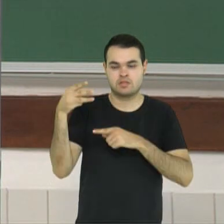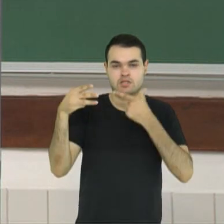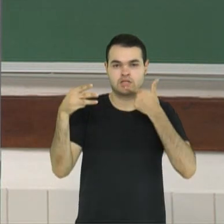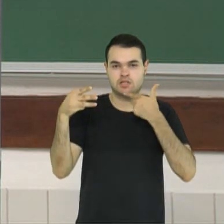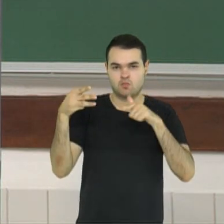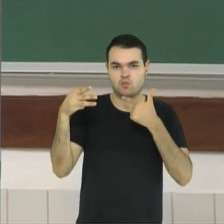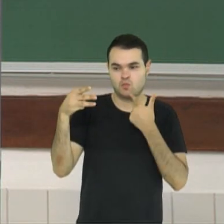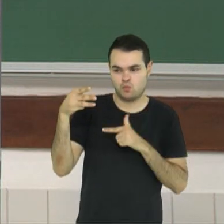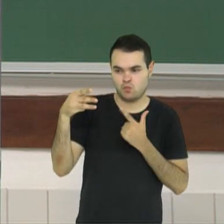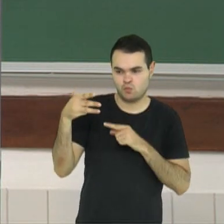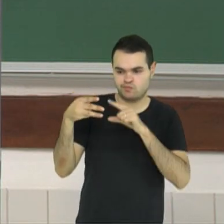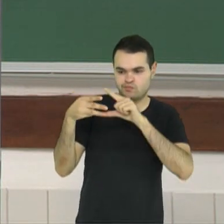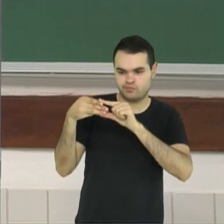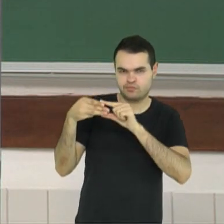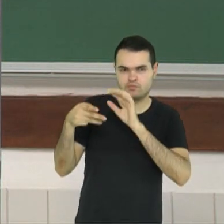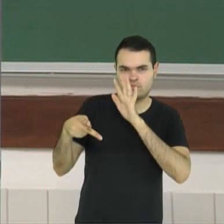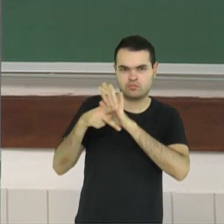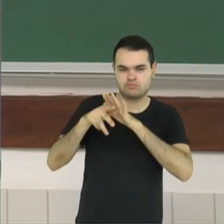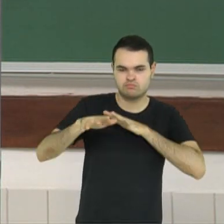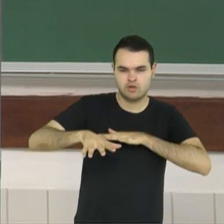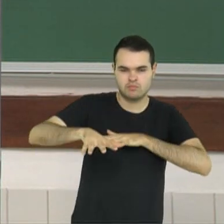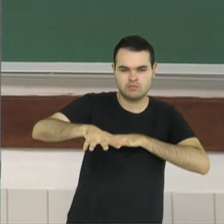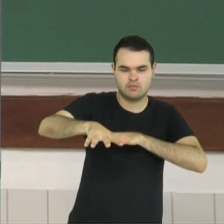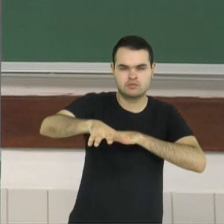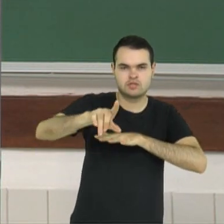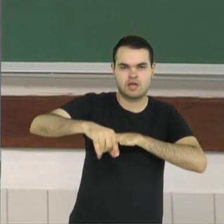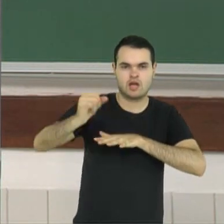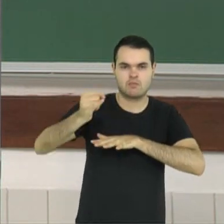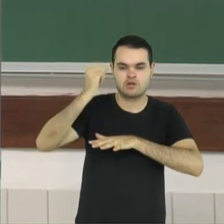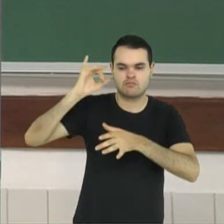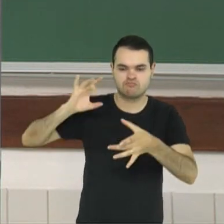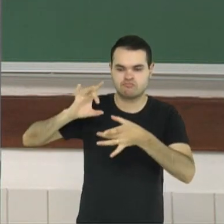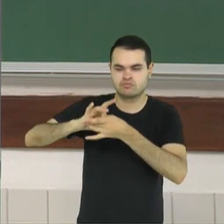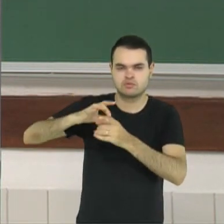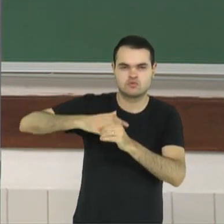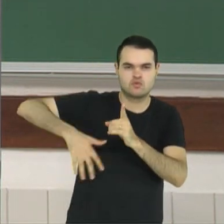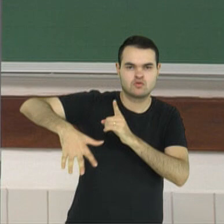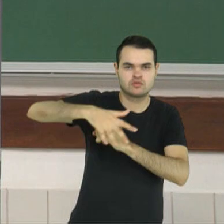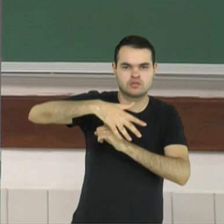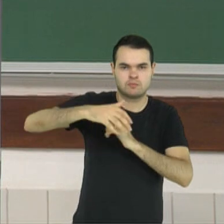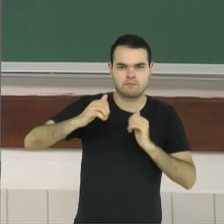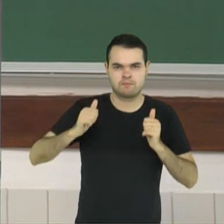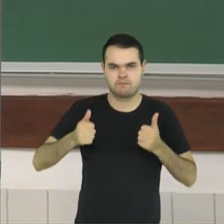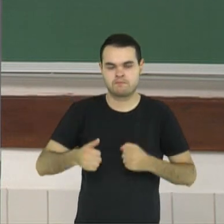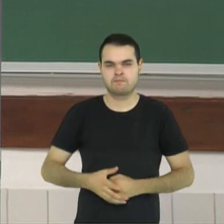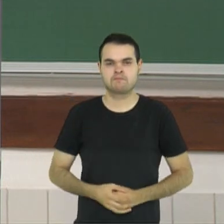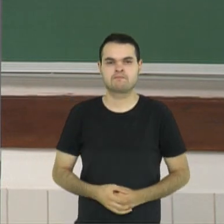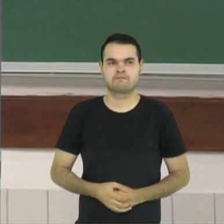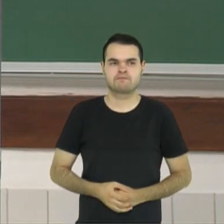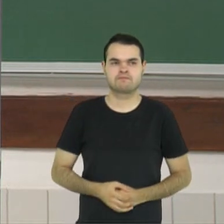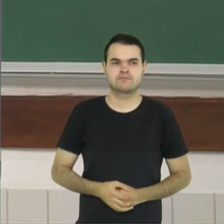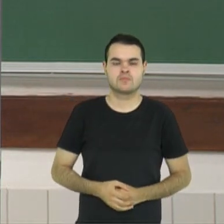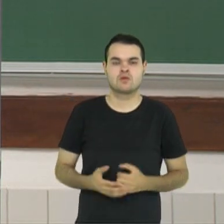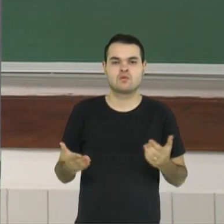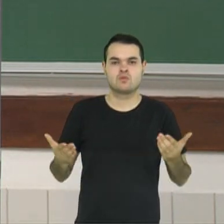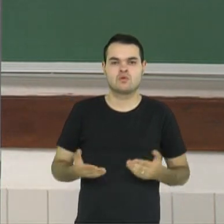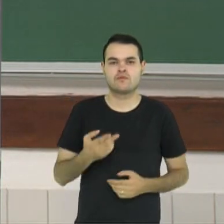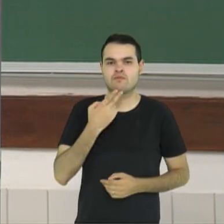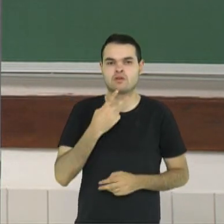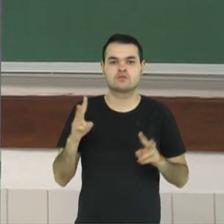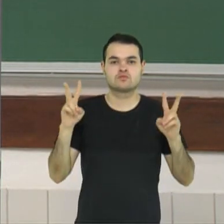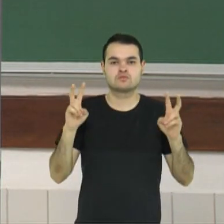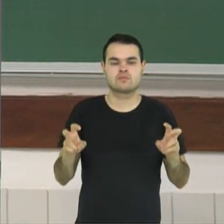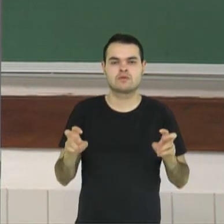linguagens que fazem um movimento que é muito importante e o foco dele é o resgate social, ok? Hoje a gente vai falar sobre